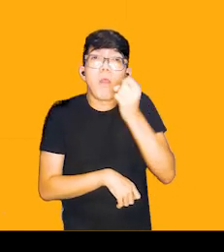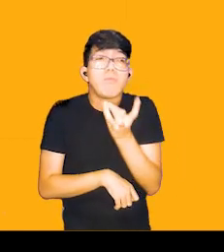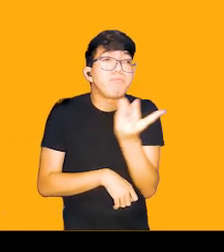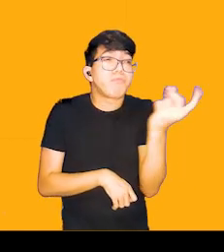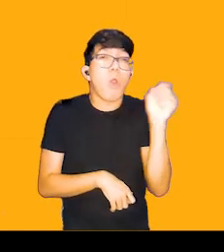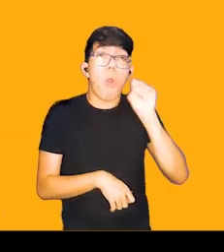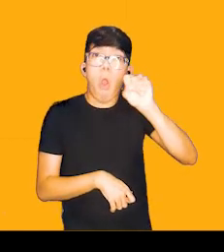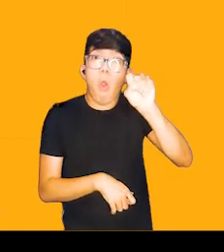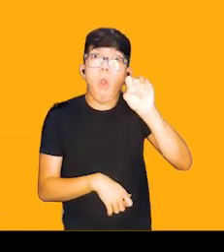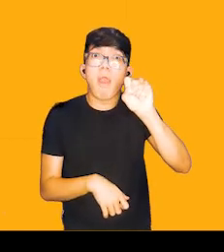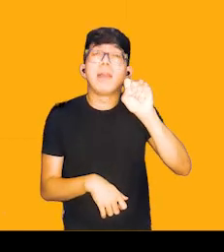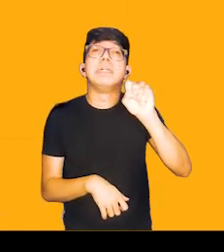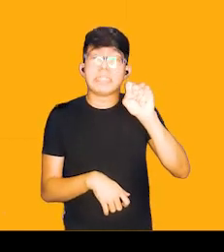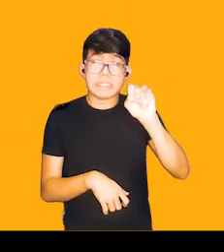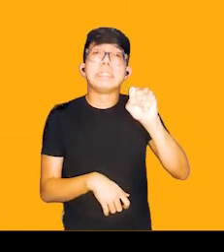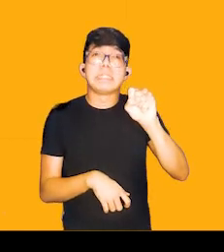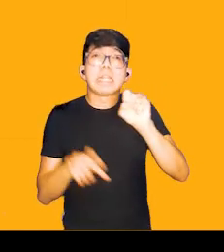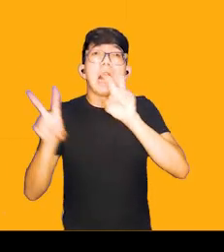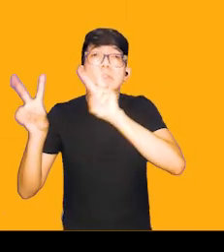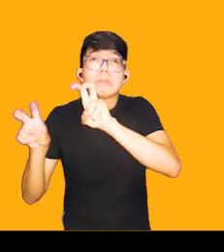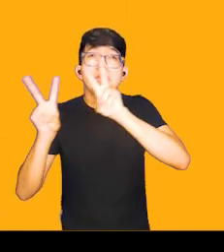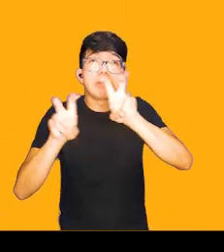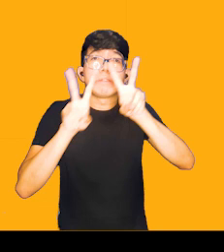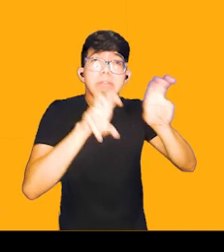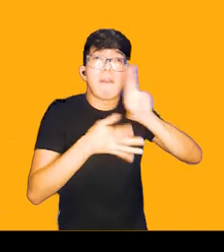8 matérias. Então, isso te dá